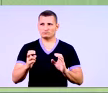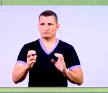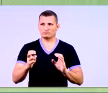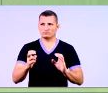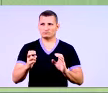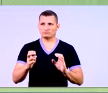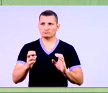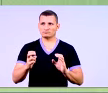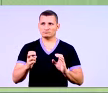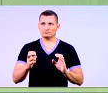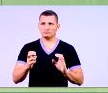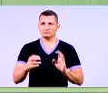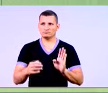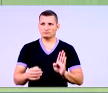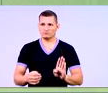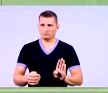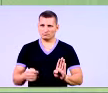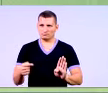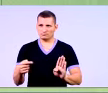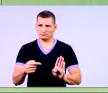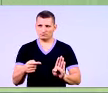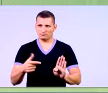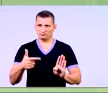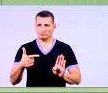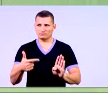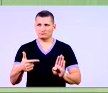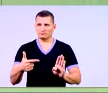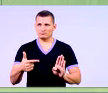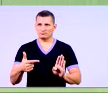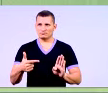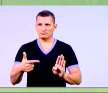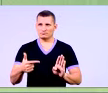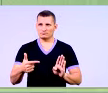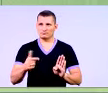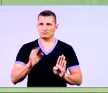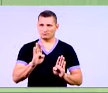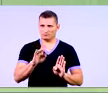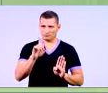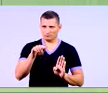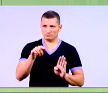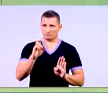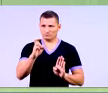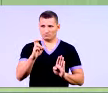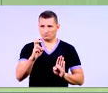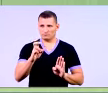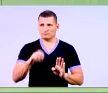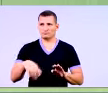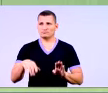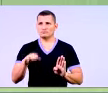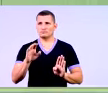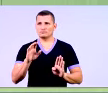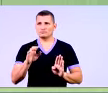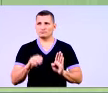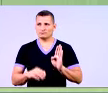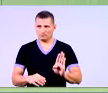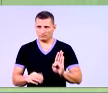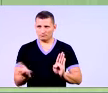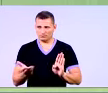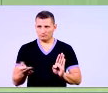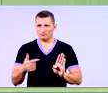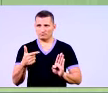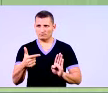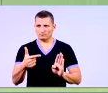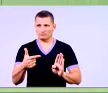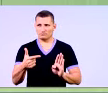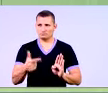o bebê recebe 2 o belo vale a 56 agora passa a valer 2 eo